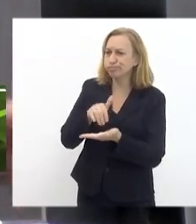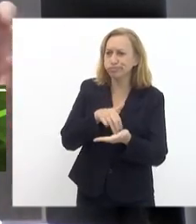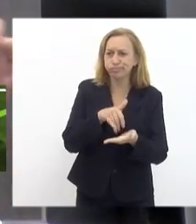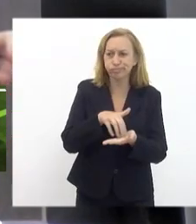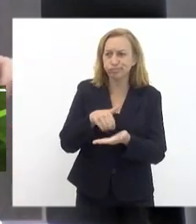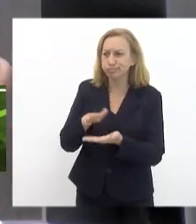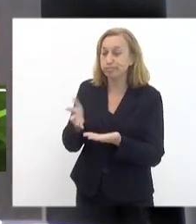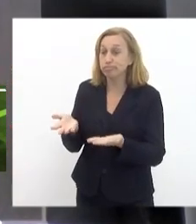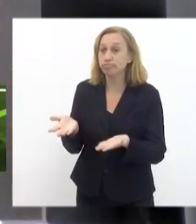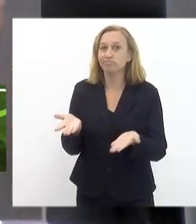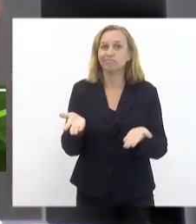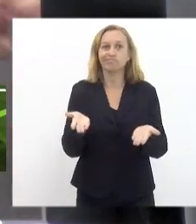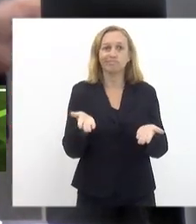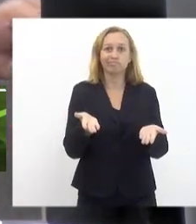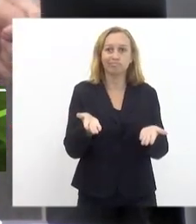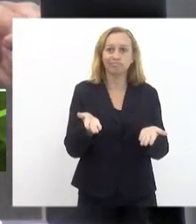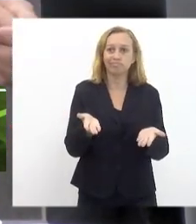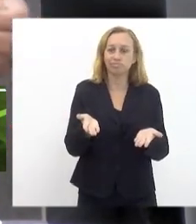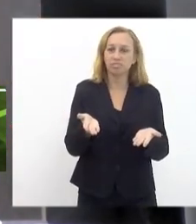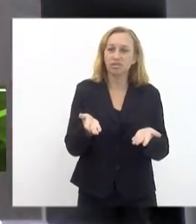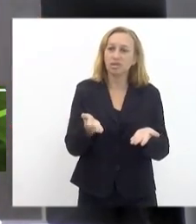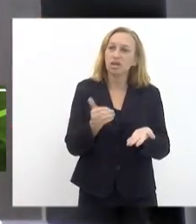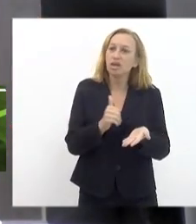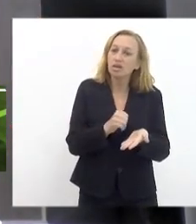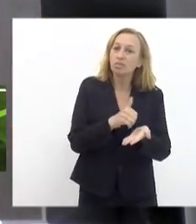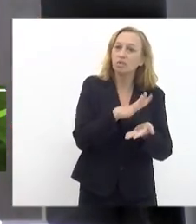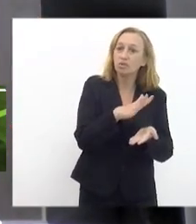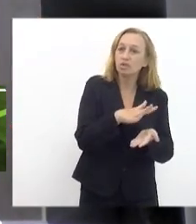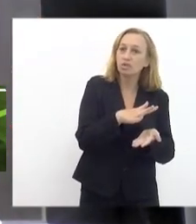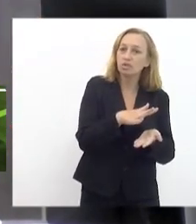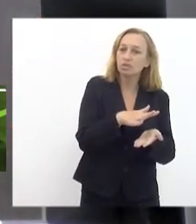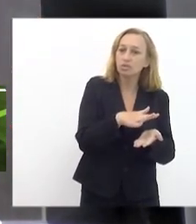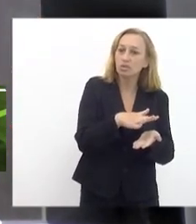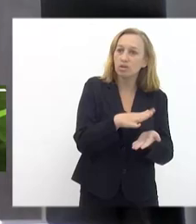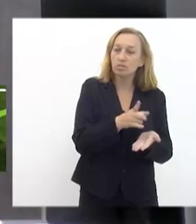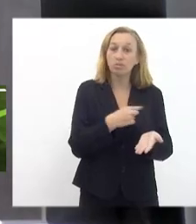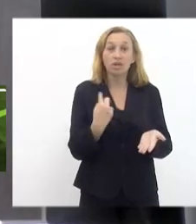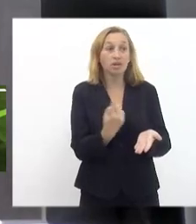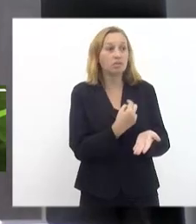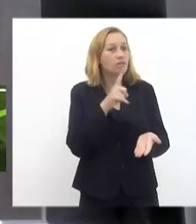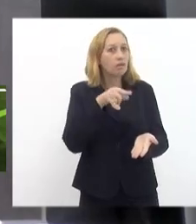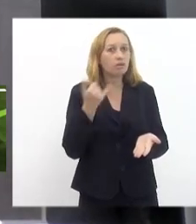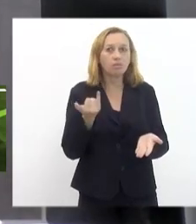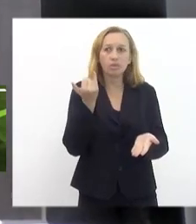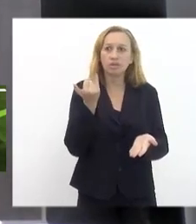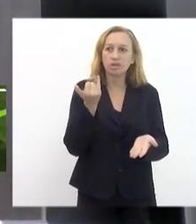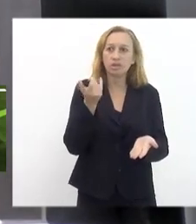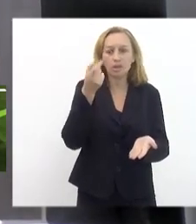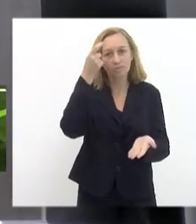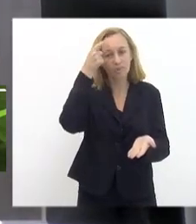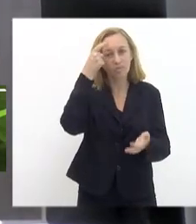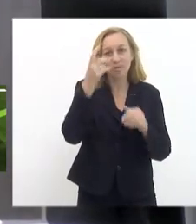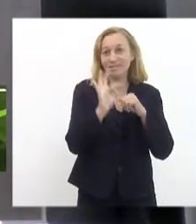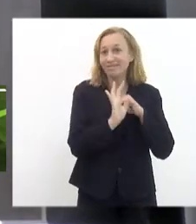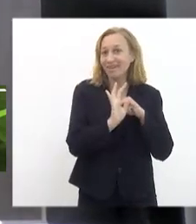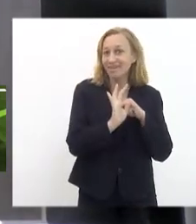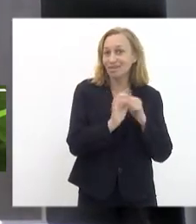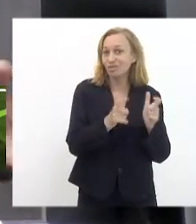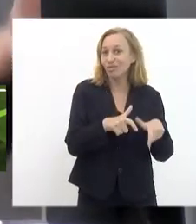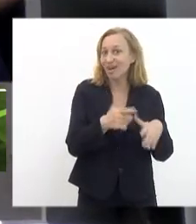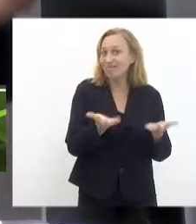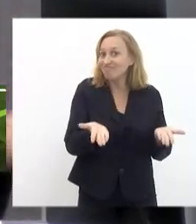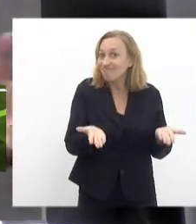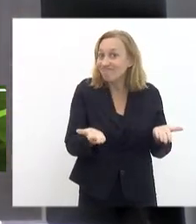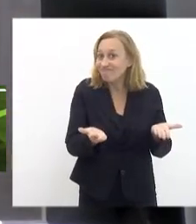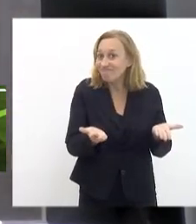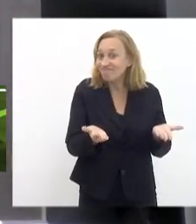quer dizer o que jogava fora exatamente aquele que para nós é uma coisa muito importante que a memória até clicar em